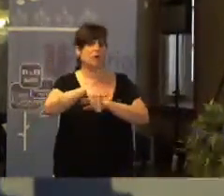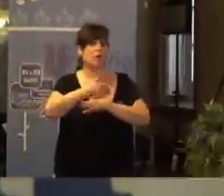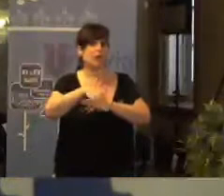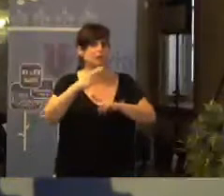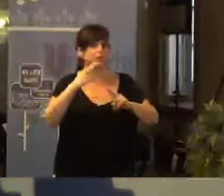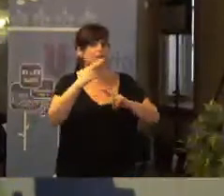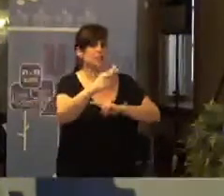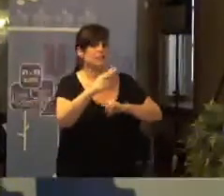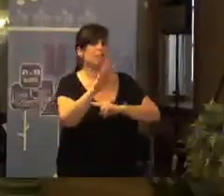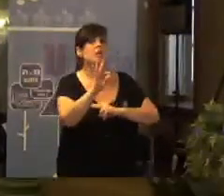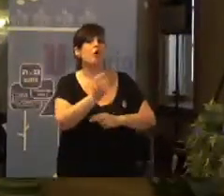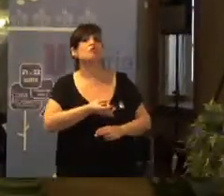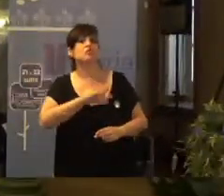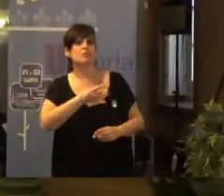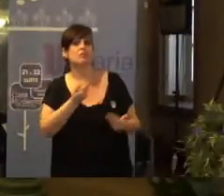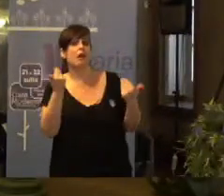sindicatos.